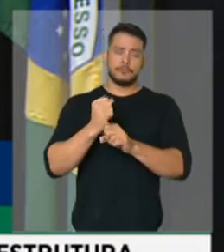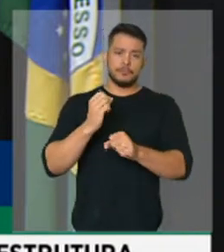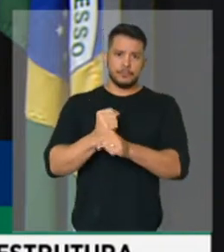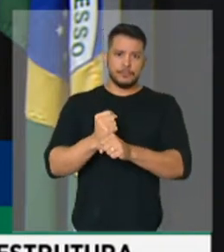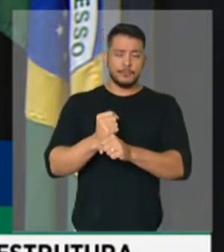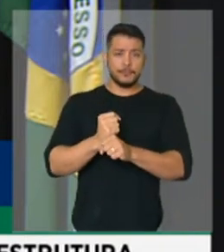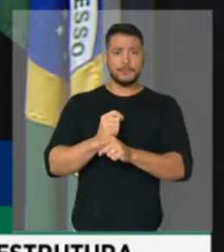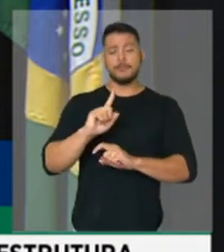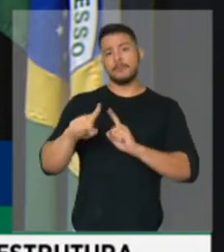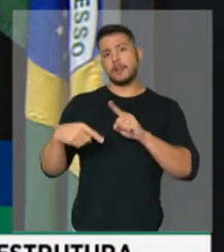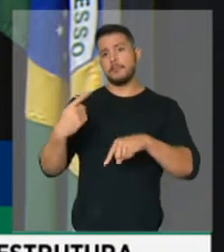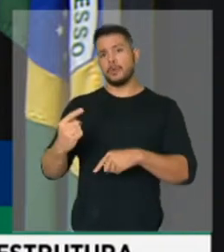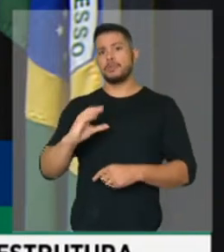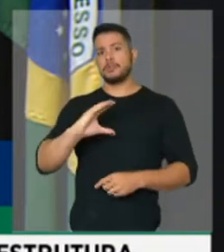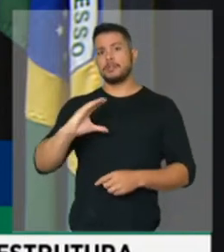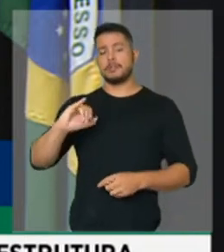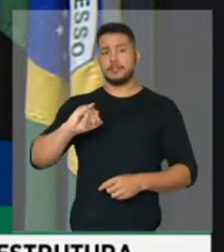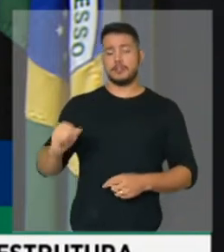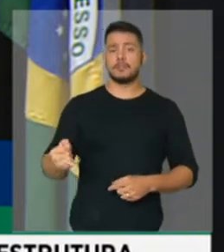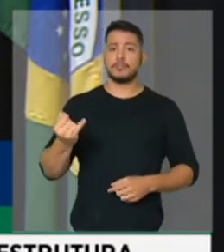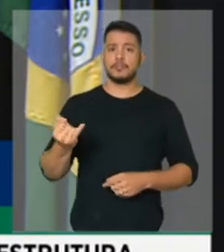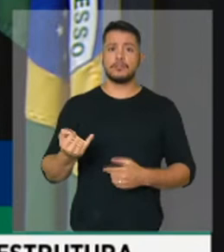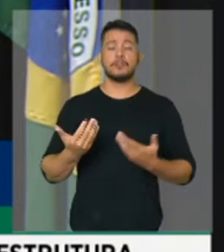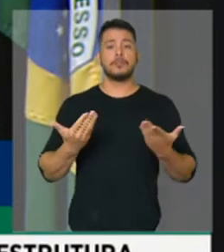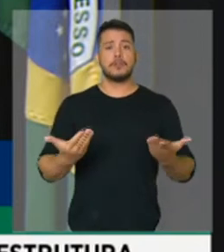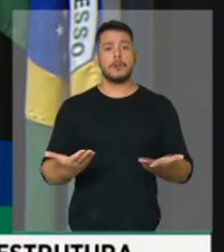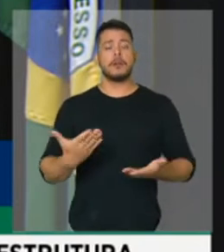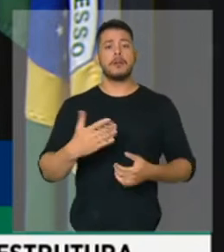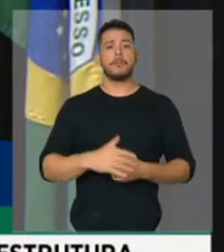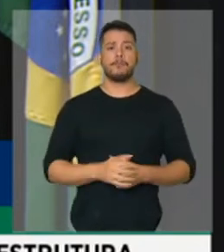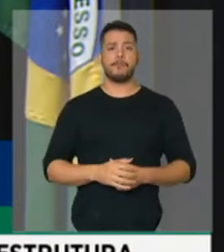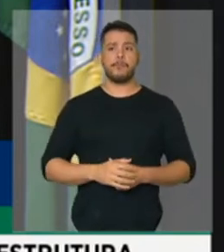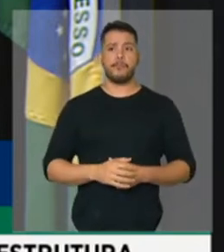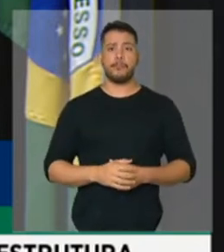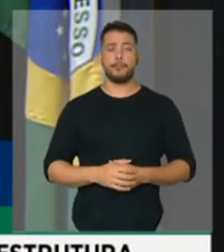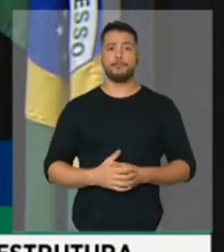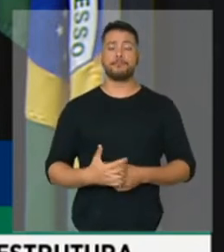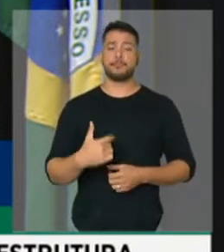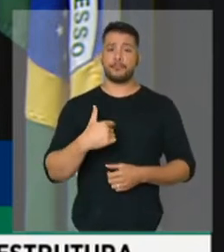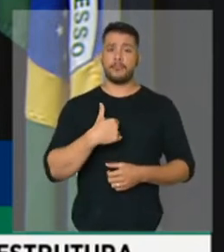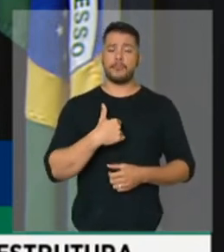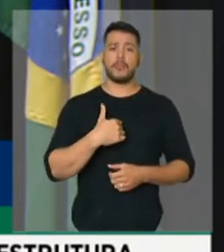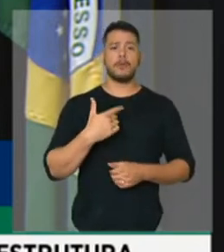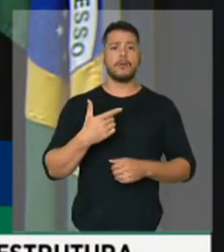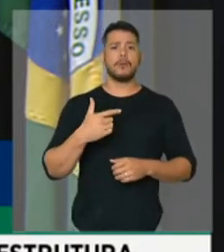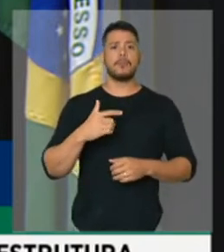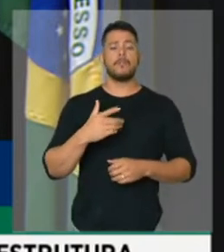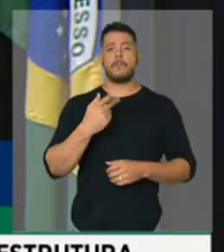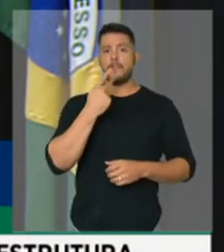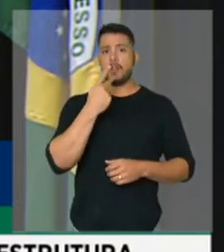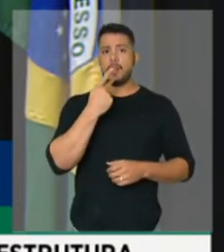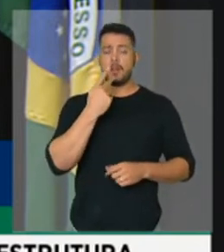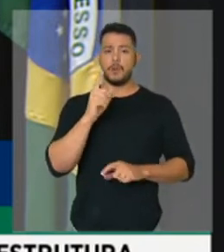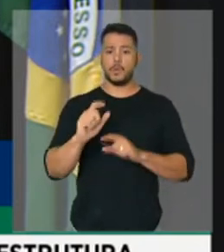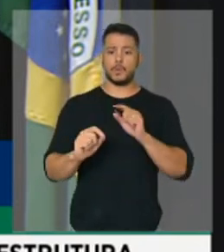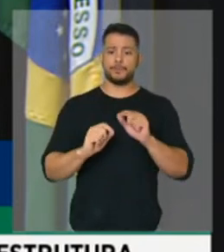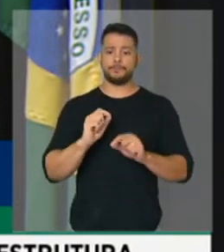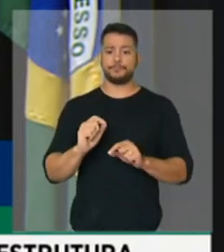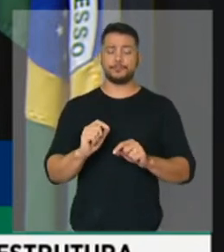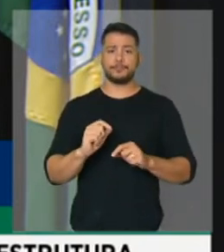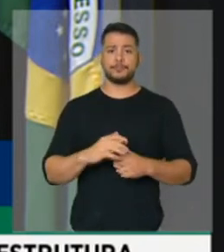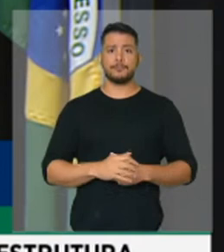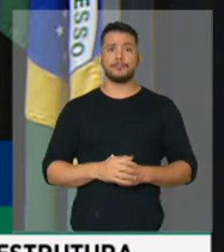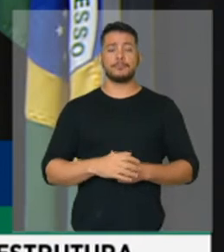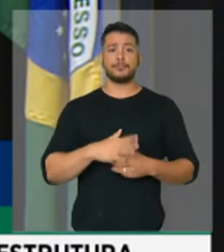e Justiça, na conclusão do meu voto, eu afirmei, tá certo? Que, ante o exposto, no âmbito